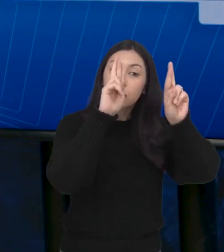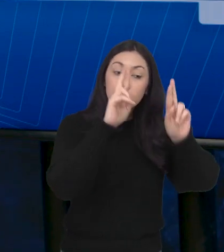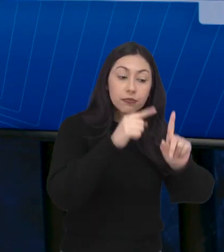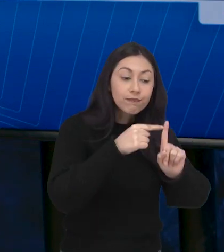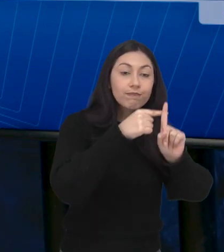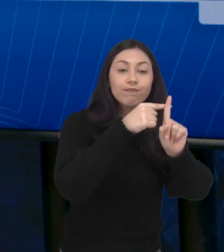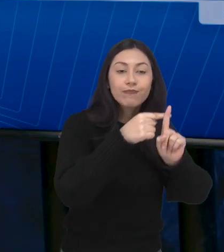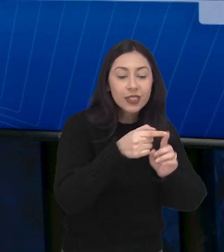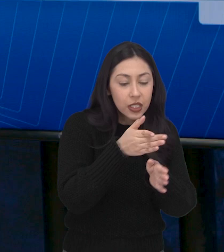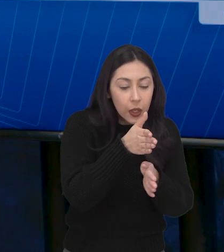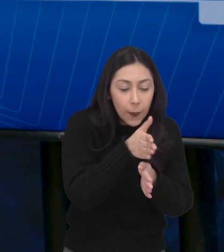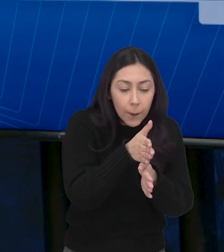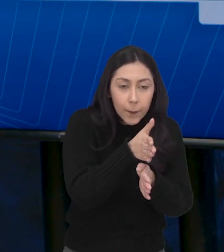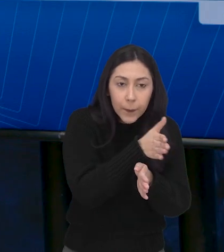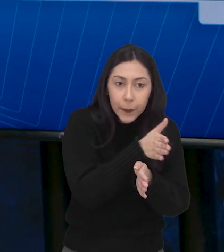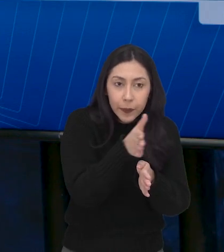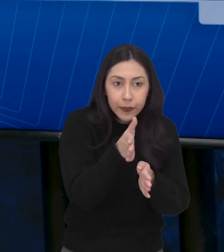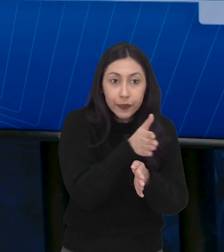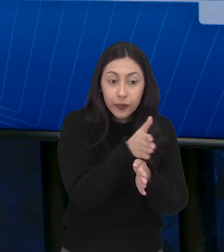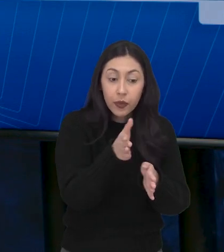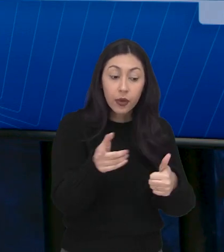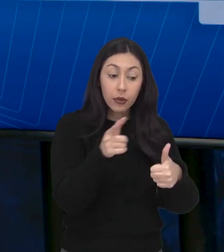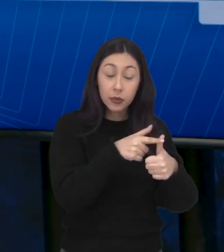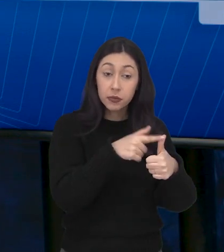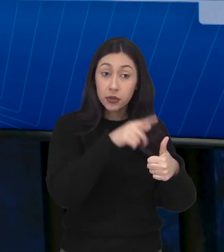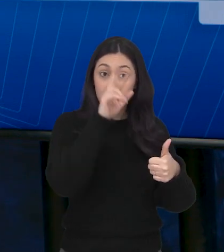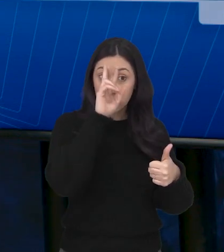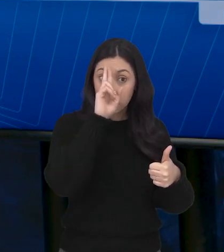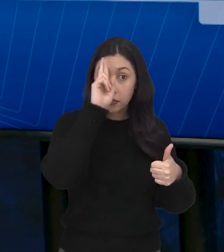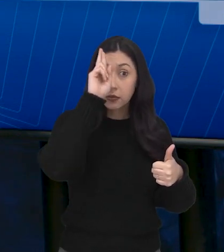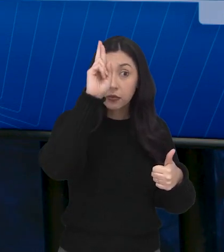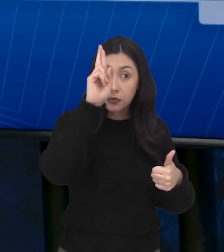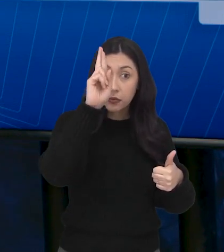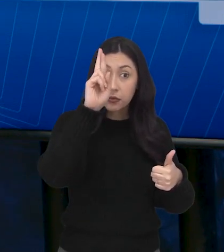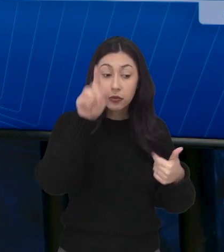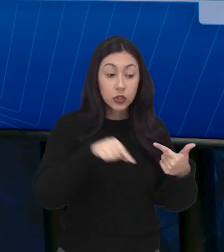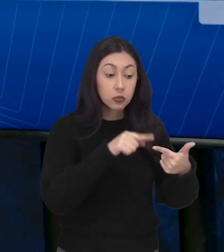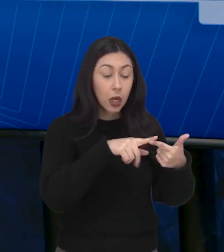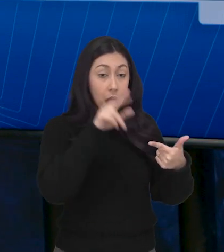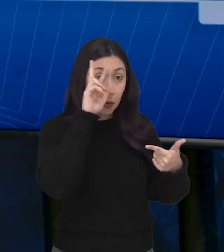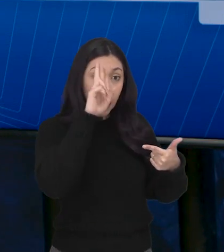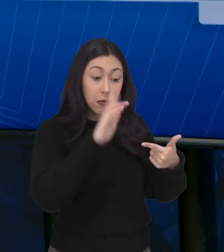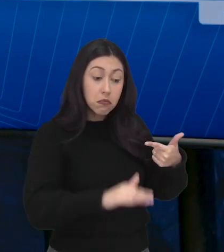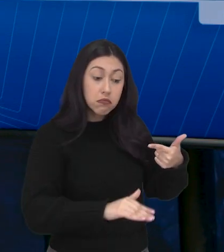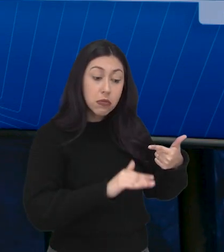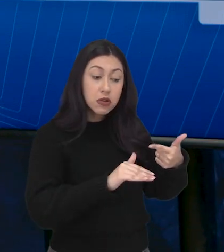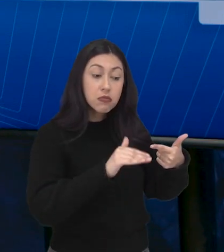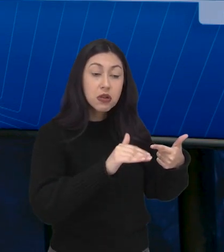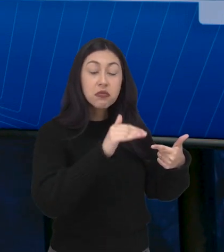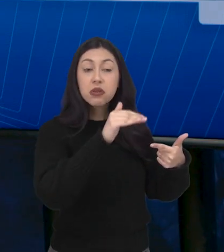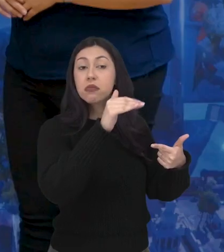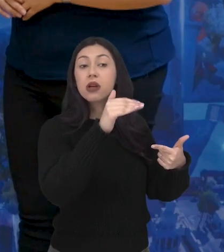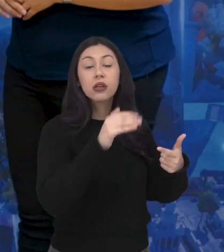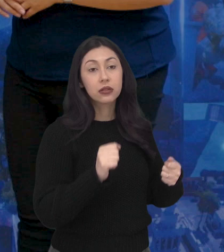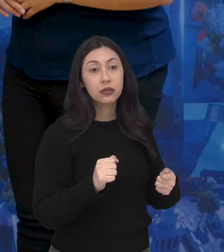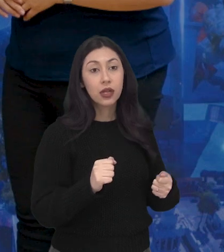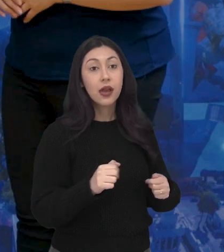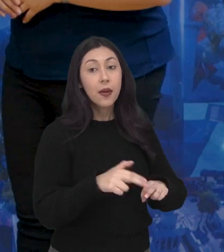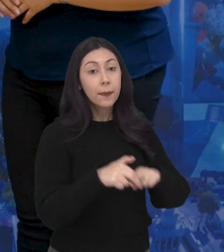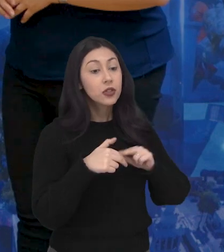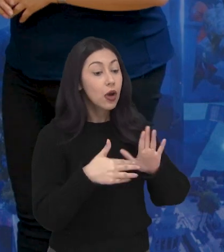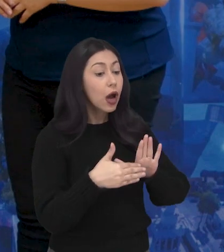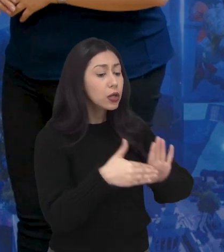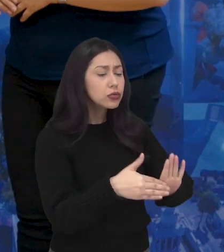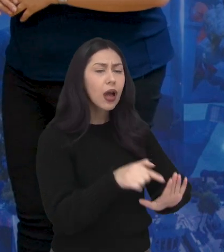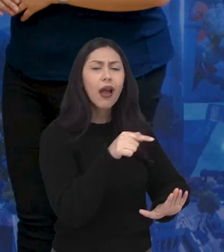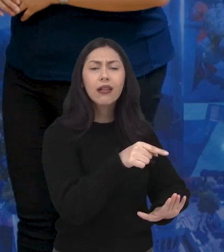vai por esse caminho do meio, que em primeiro lugar, eu respeito e eu respeitar o desenvolvimento humano. Então, eu respeito o que faz com o meu